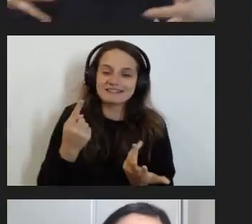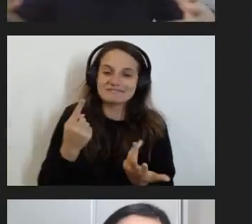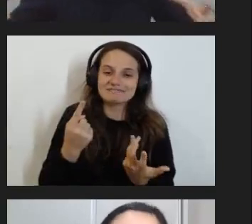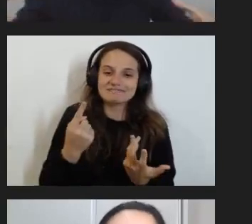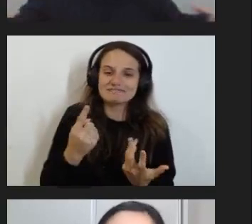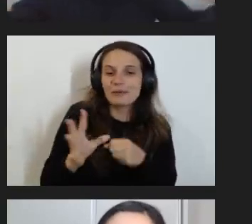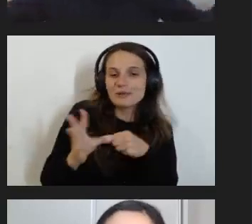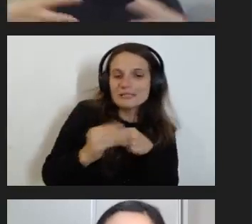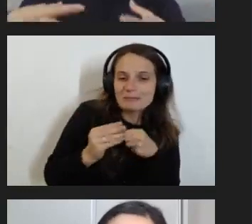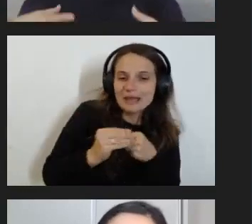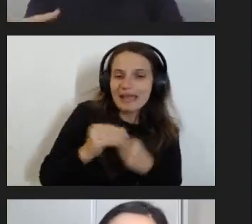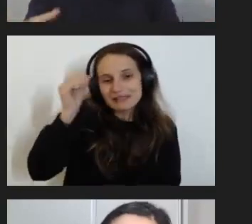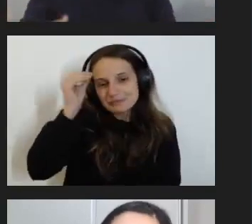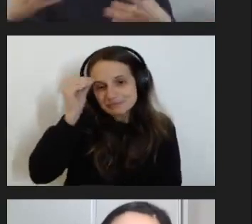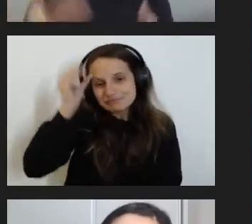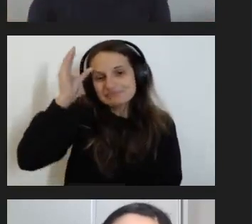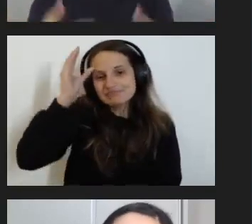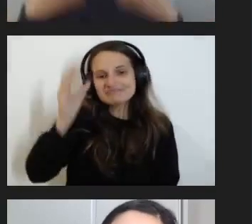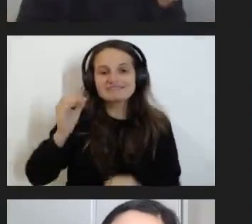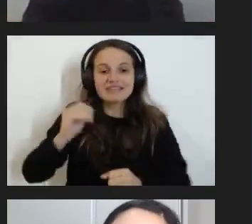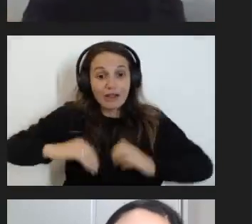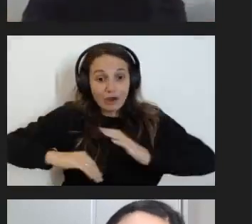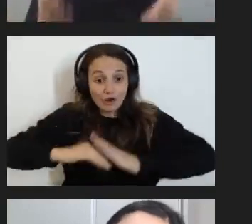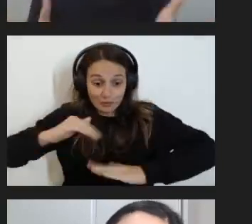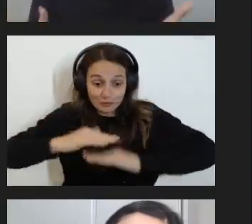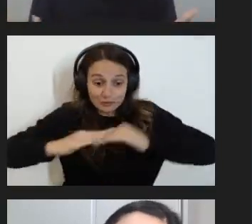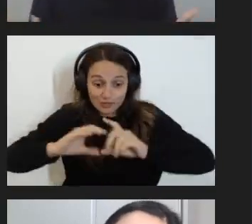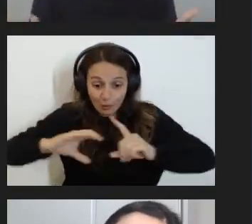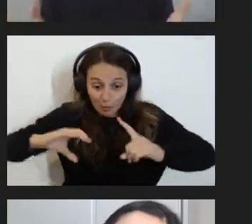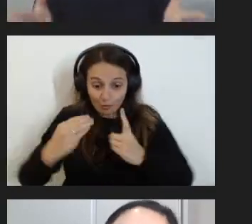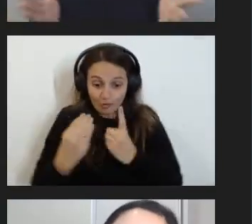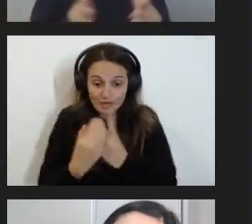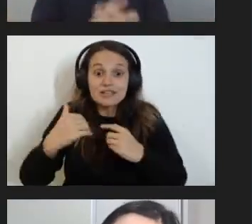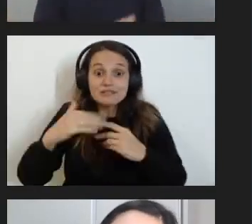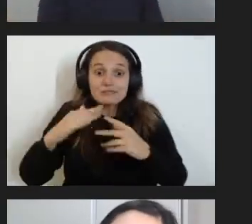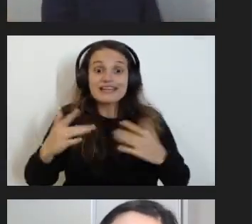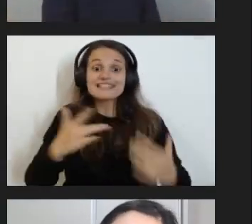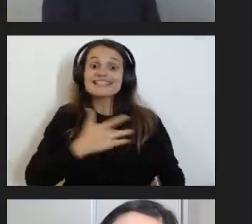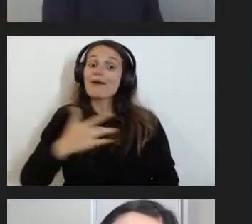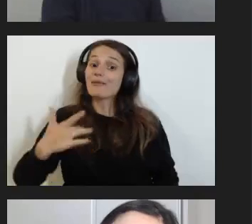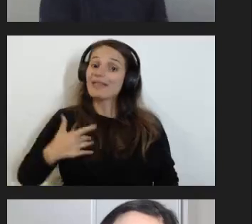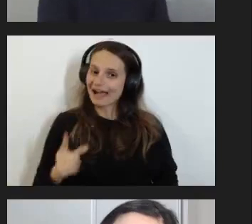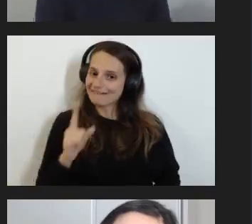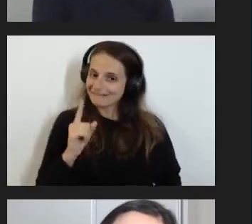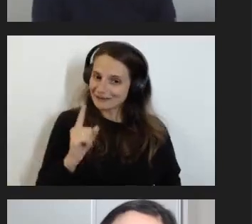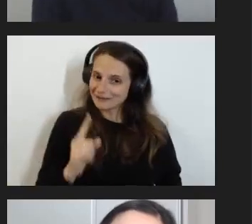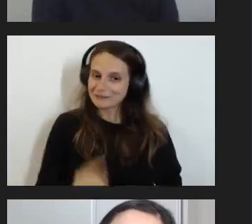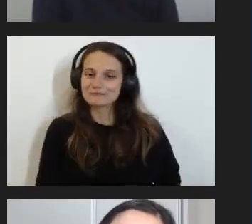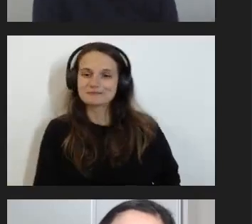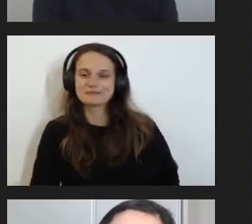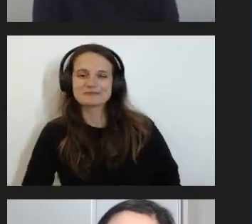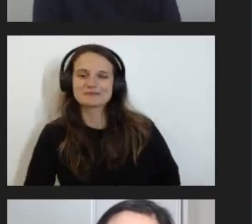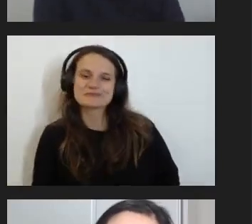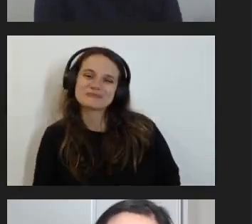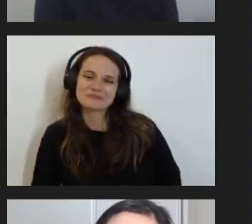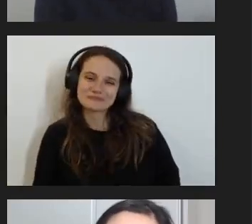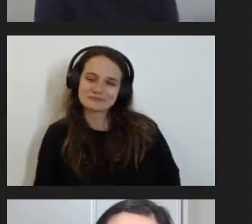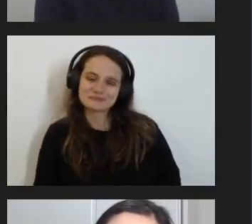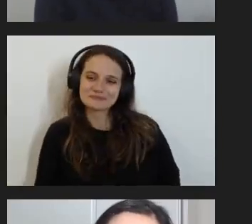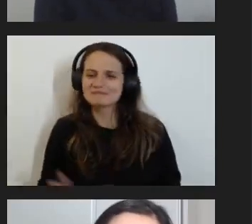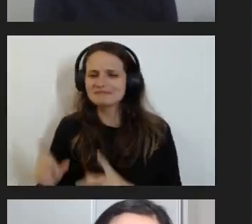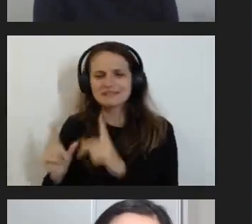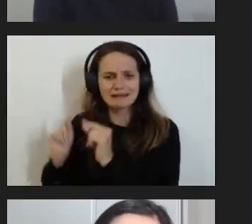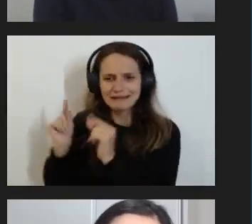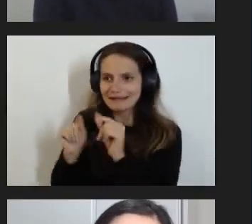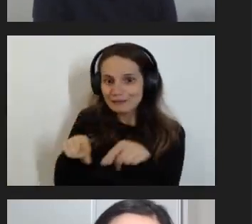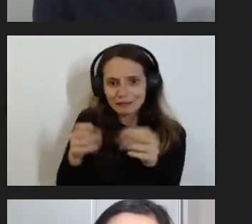de profissionais mais sólida e mais saudável, principalmente. E é Ana, foi isso. perfeito.